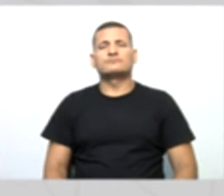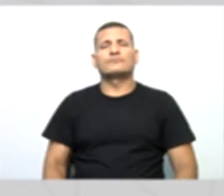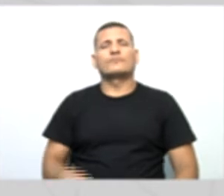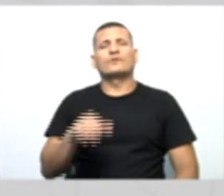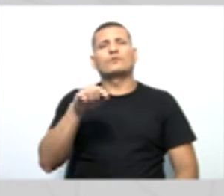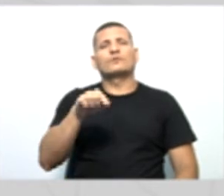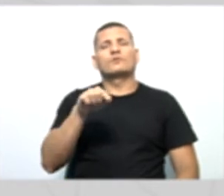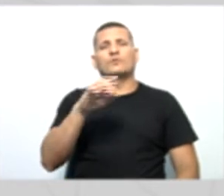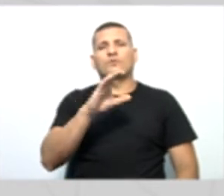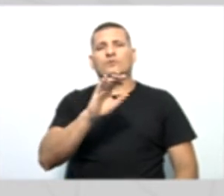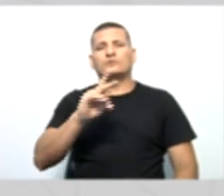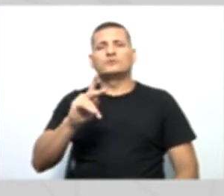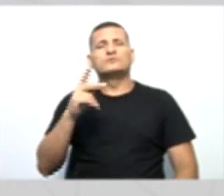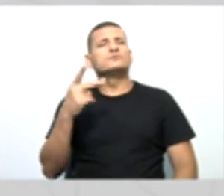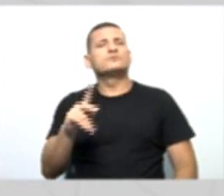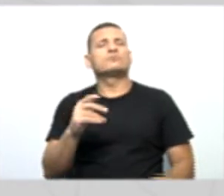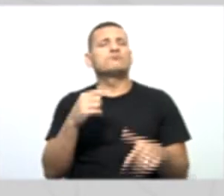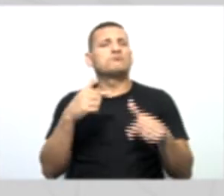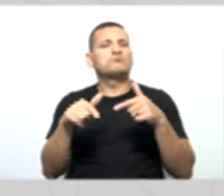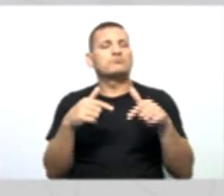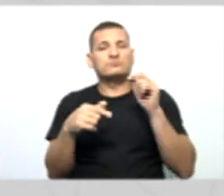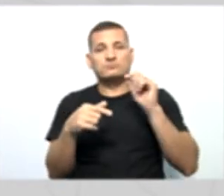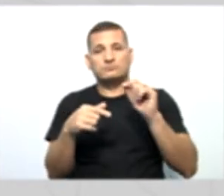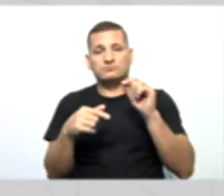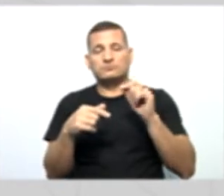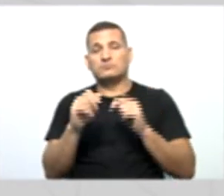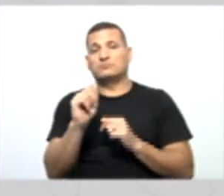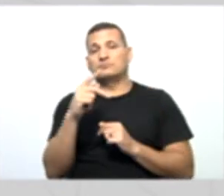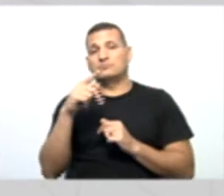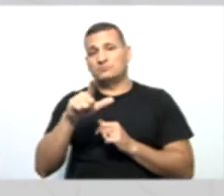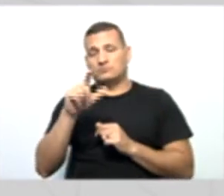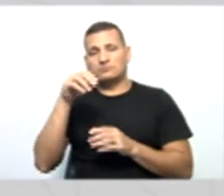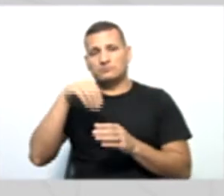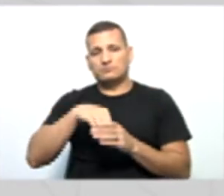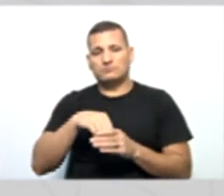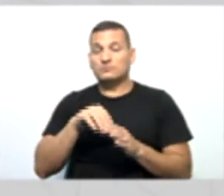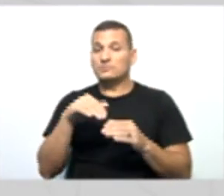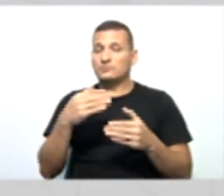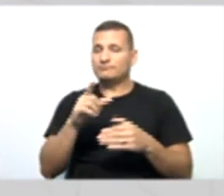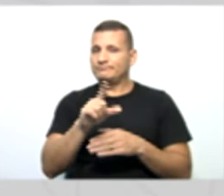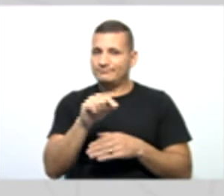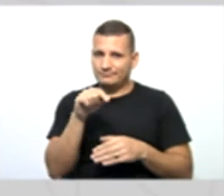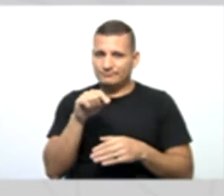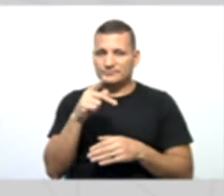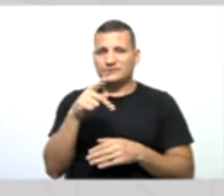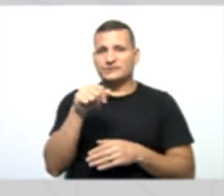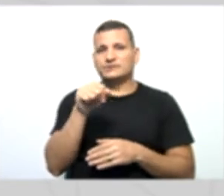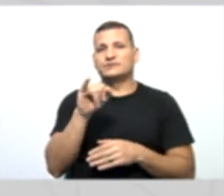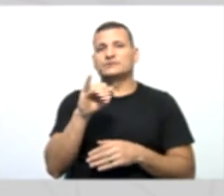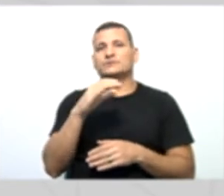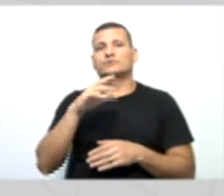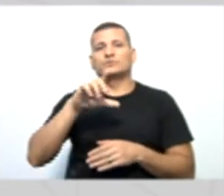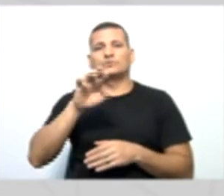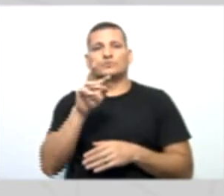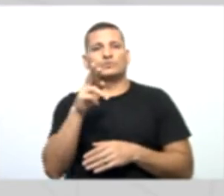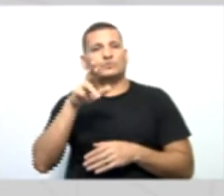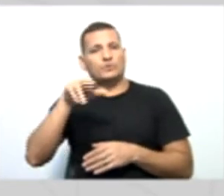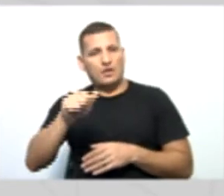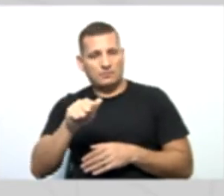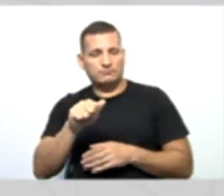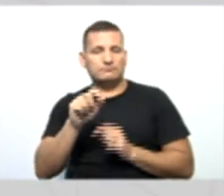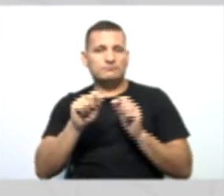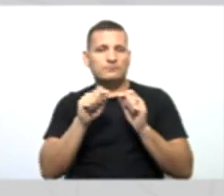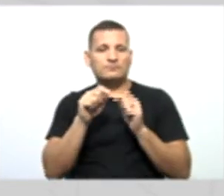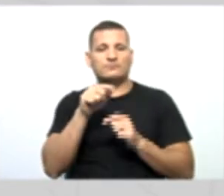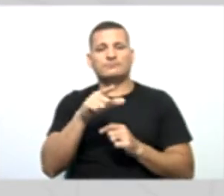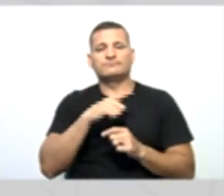cooperativa envolvida na APL? Como a gente escolheu cooperativa de piscicultores, a gente vai contar a historinha dela. É formada